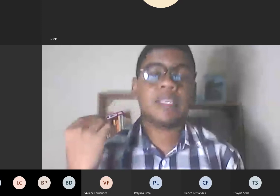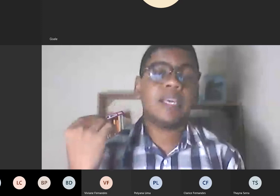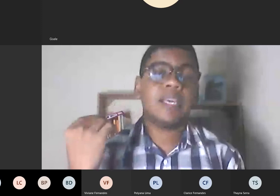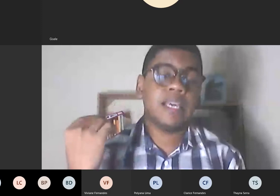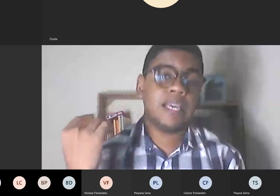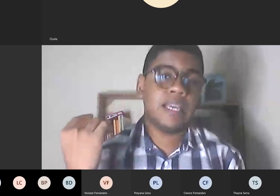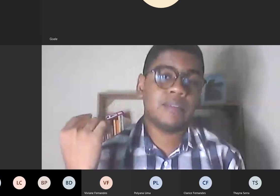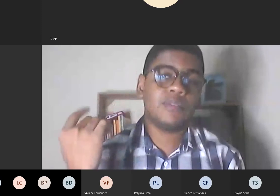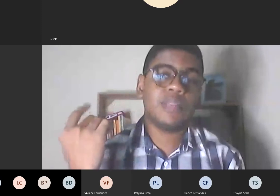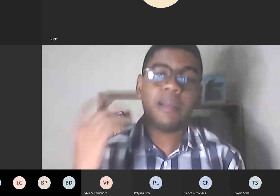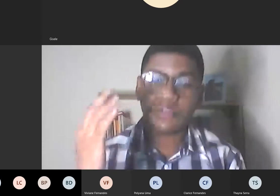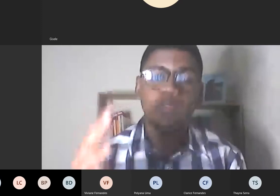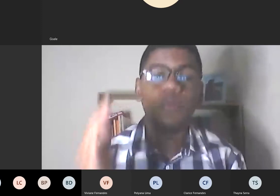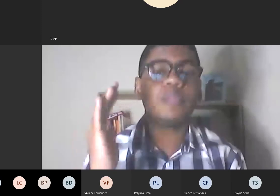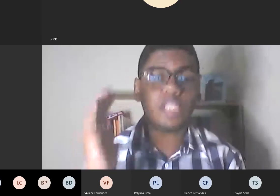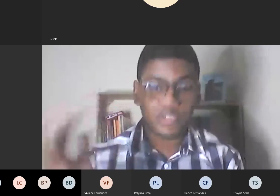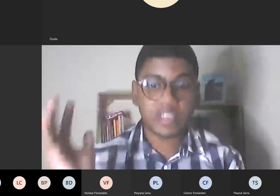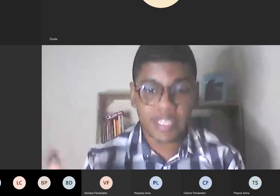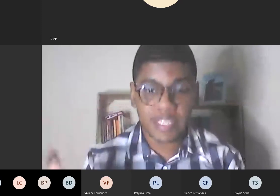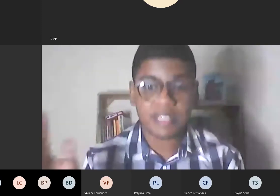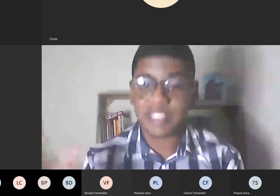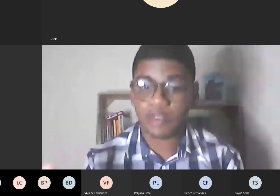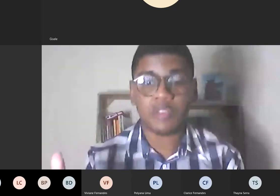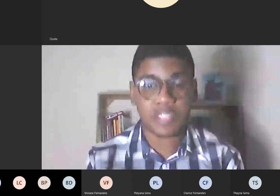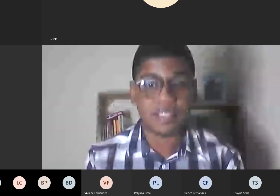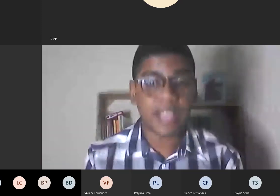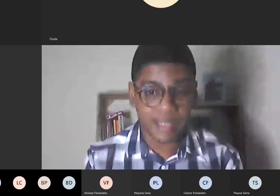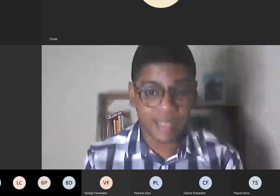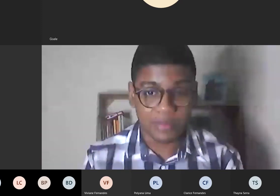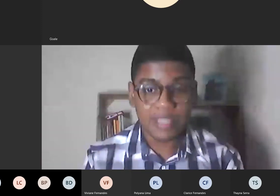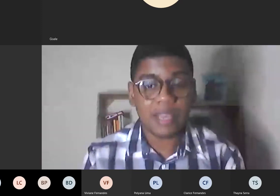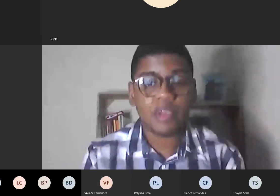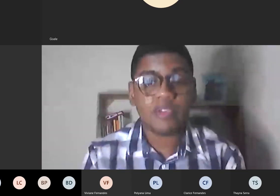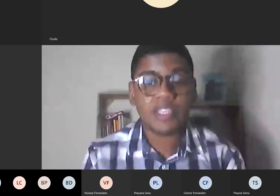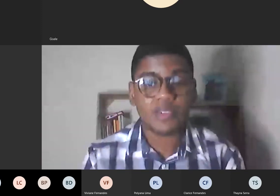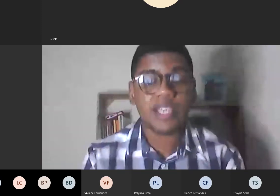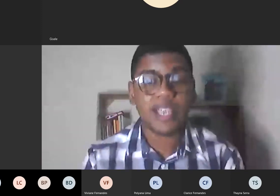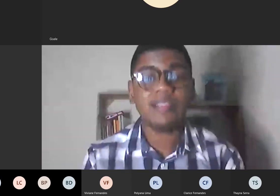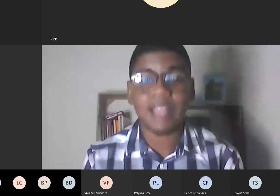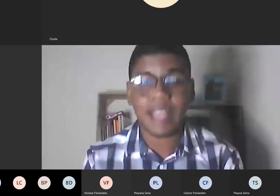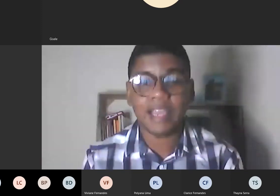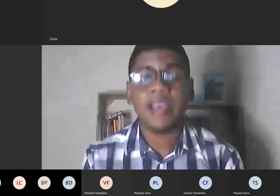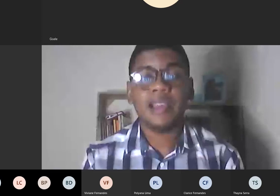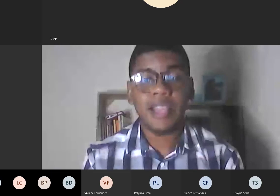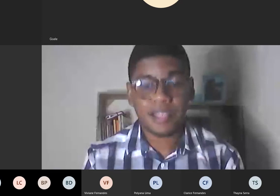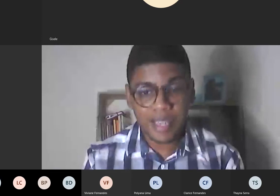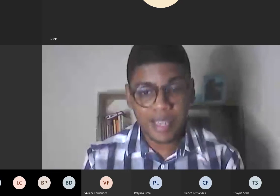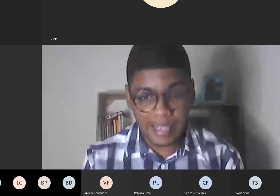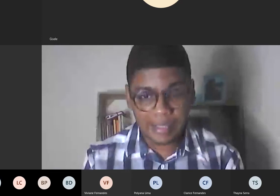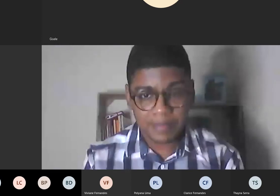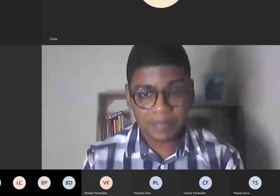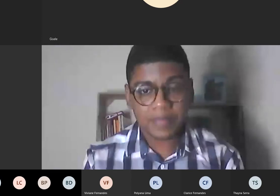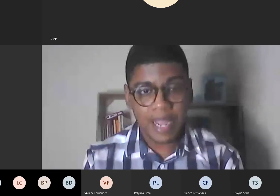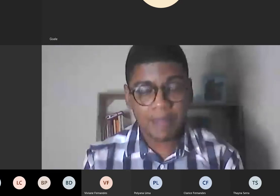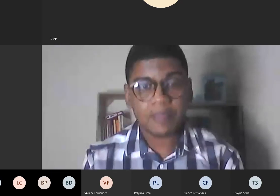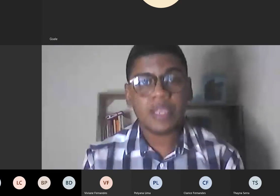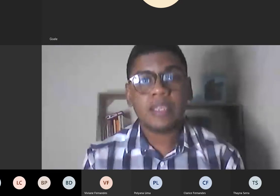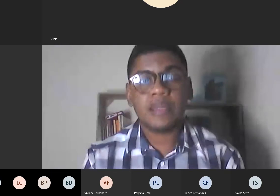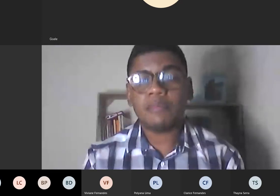Libras. Lembrando que o objetivo é fazer com que vocês entendam. Saber o que vocês conseguem entender desses